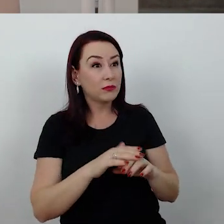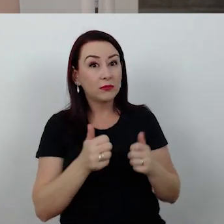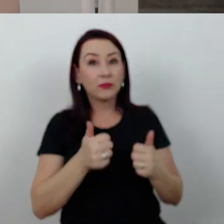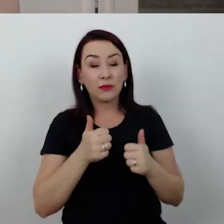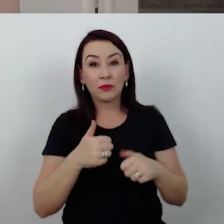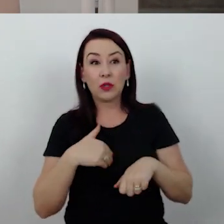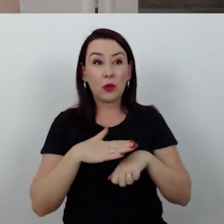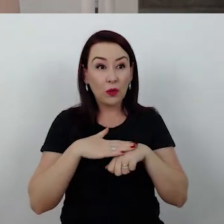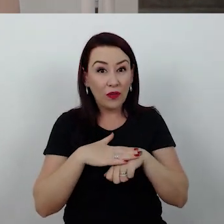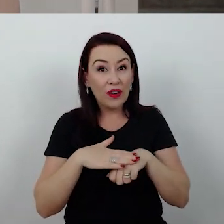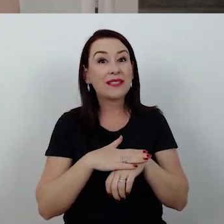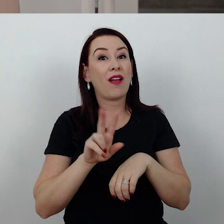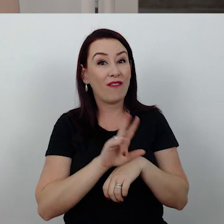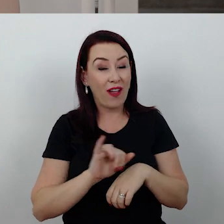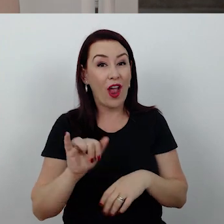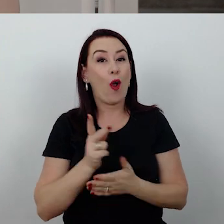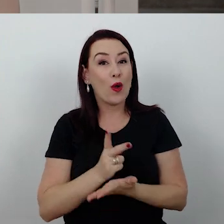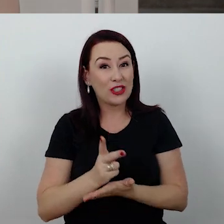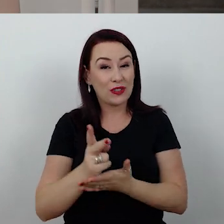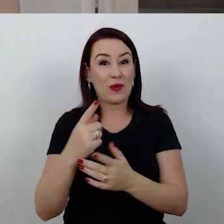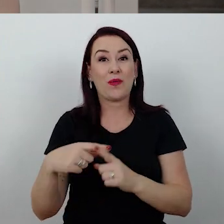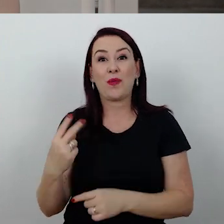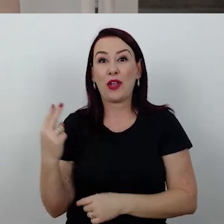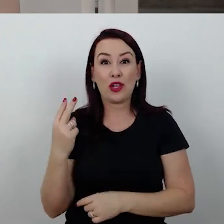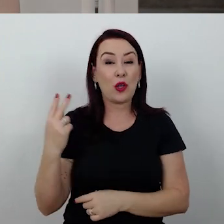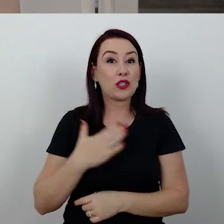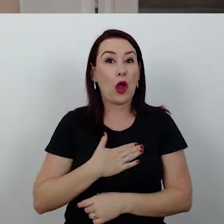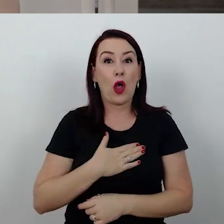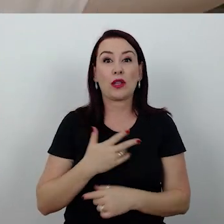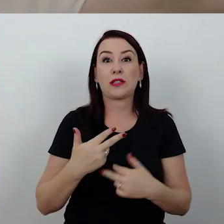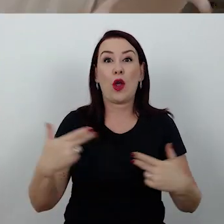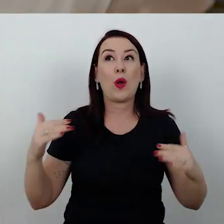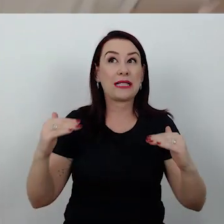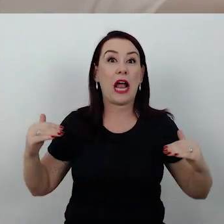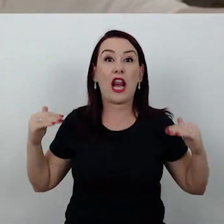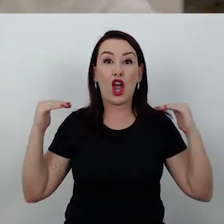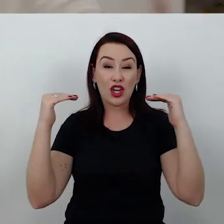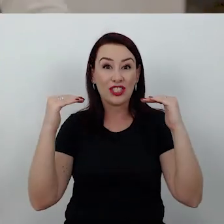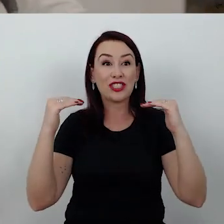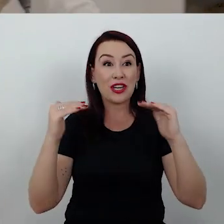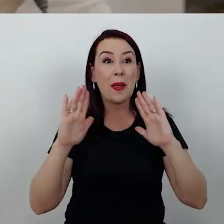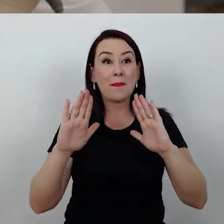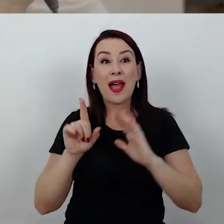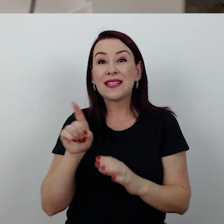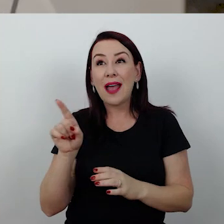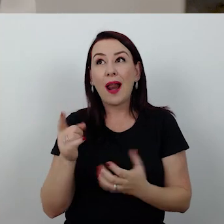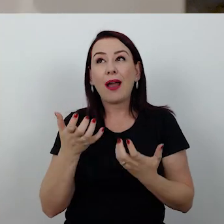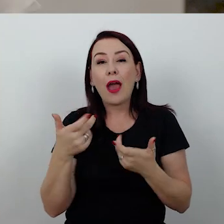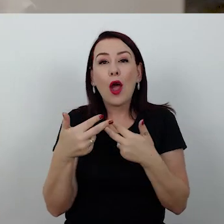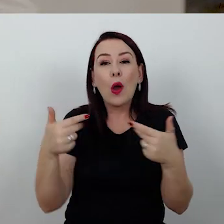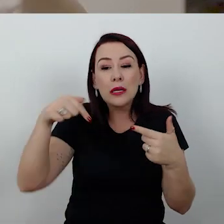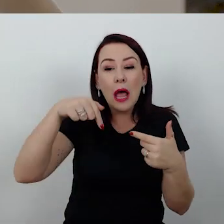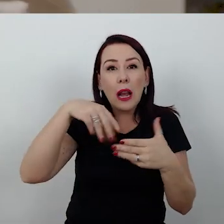com o Unicef, a gente vai... Porque o Carlão e a Débora eram megalomaníacos. E eu já querendo resolver ali no meu bairro, né,